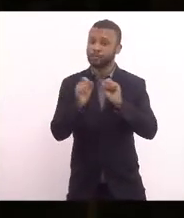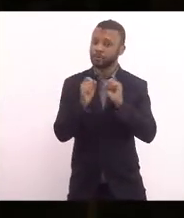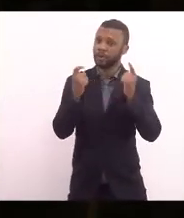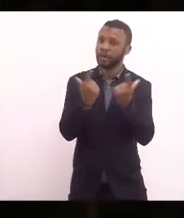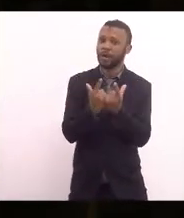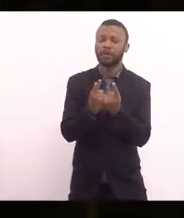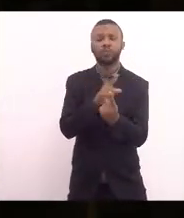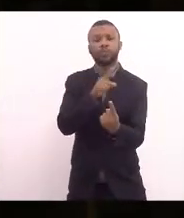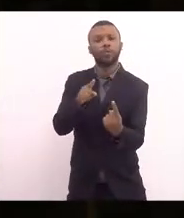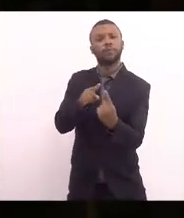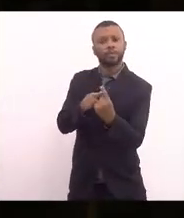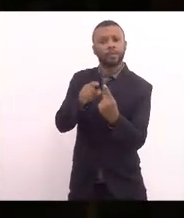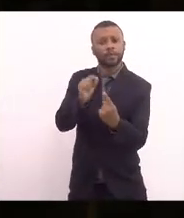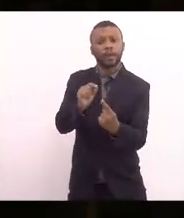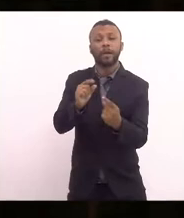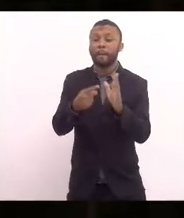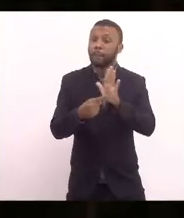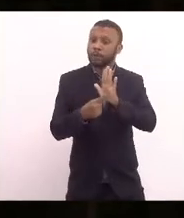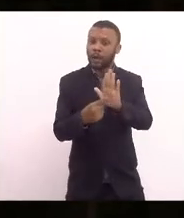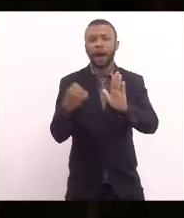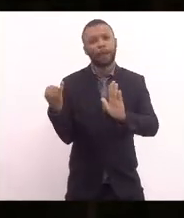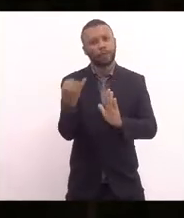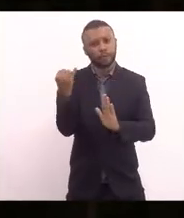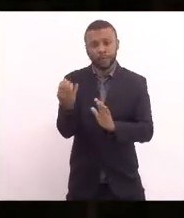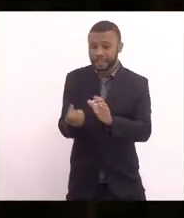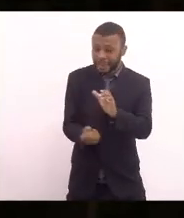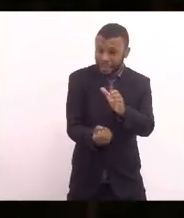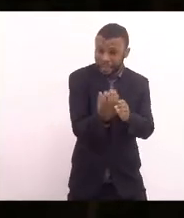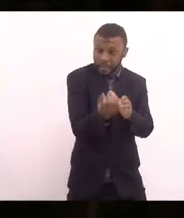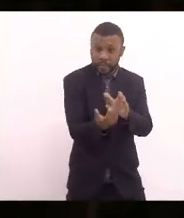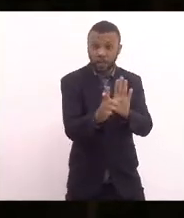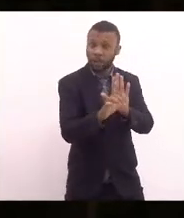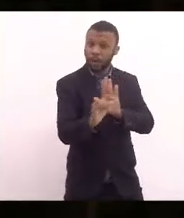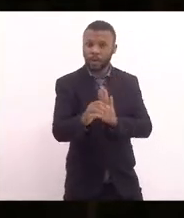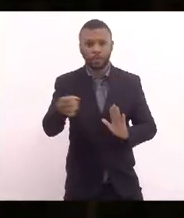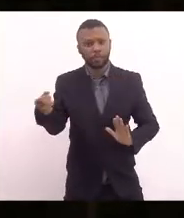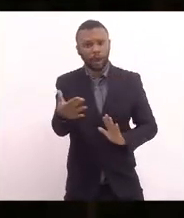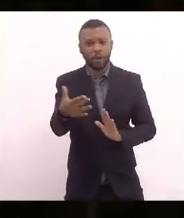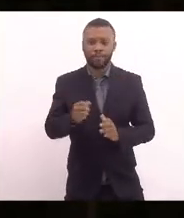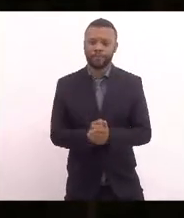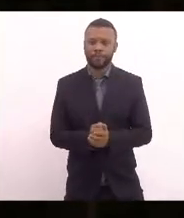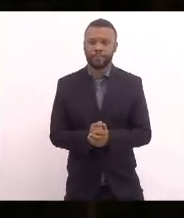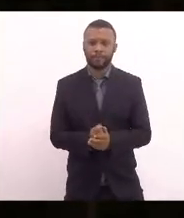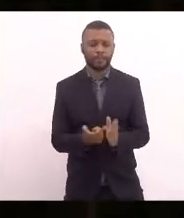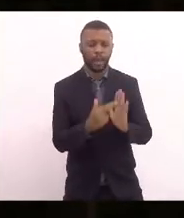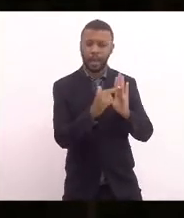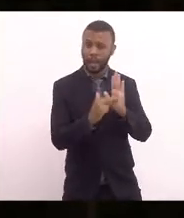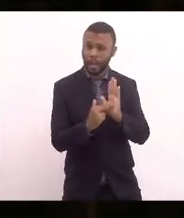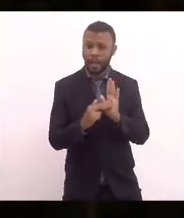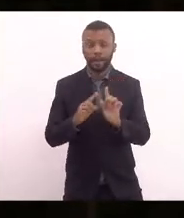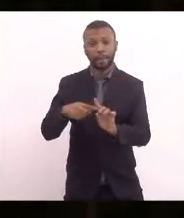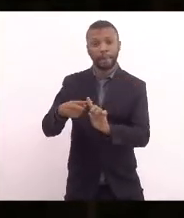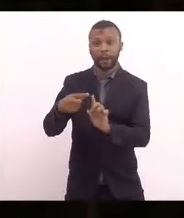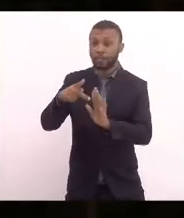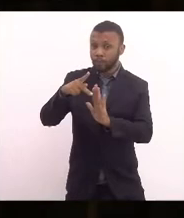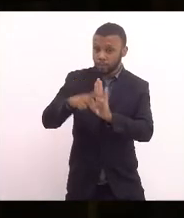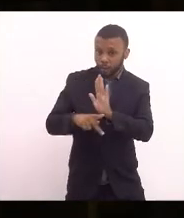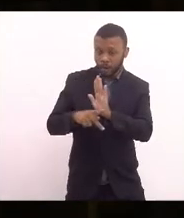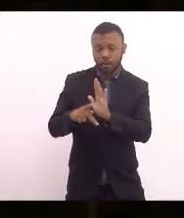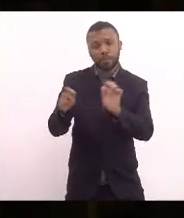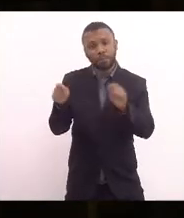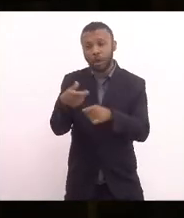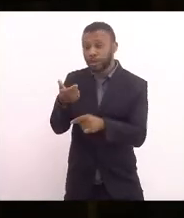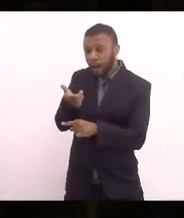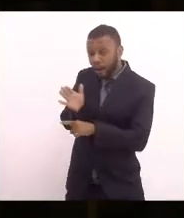de novas leis, regras e protocolos que possam responder às demandas da população e fortalecer